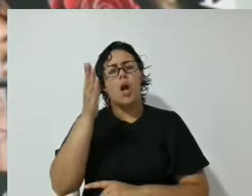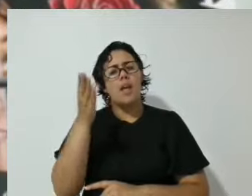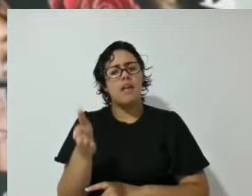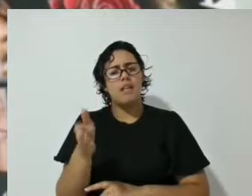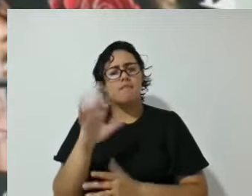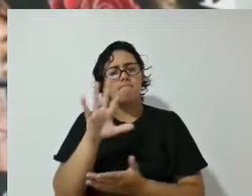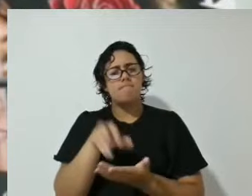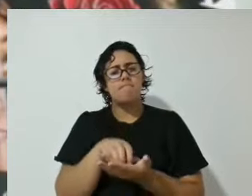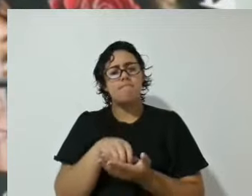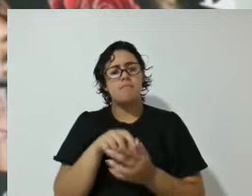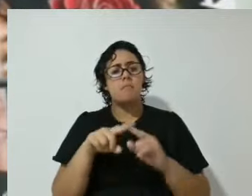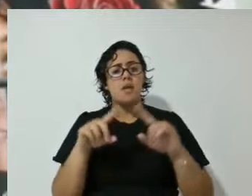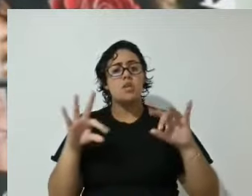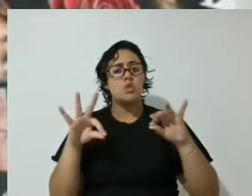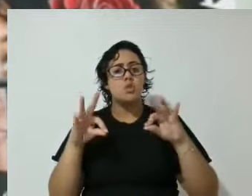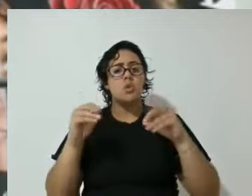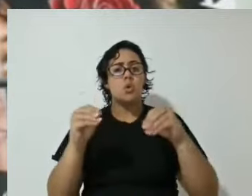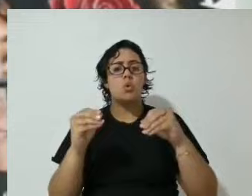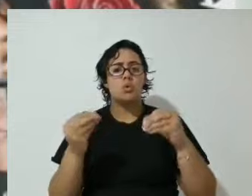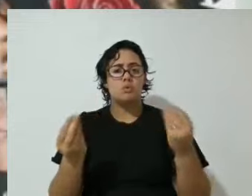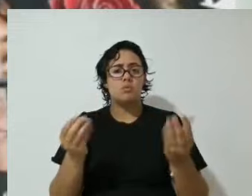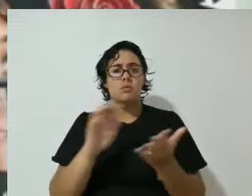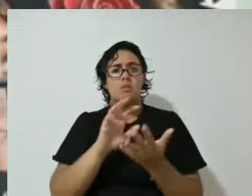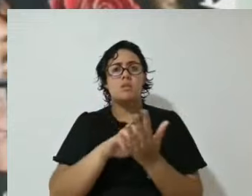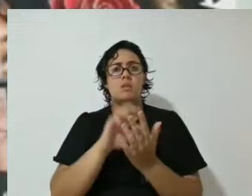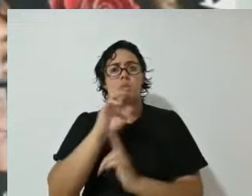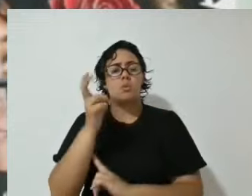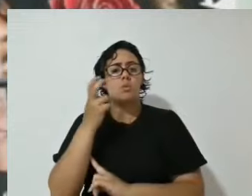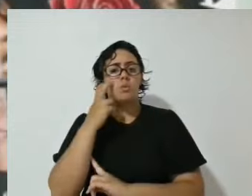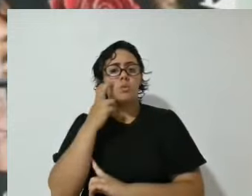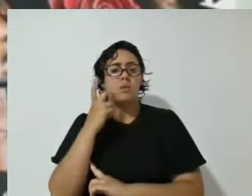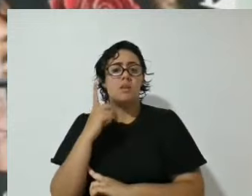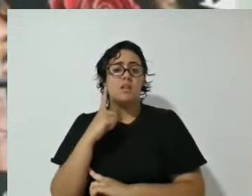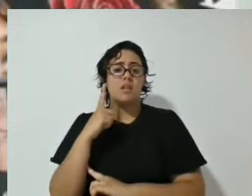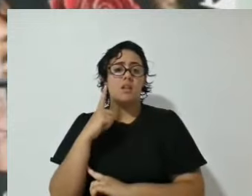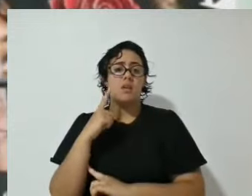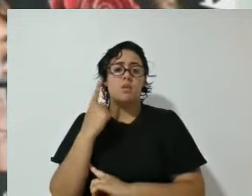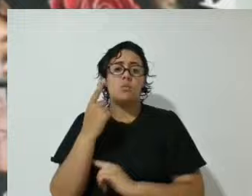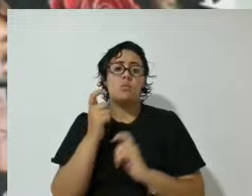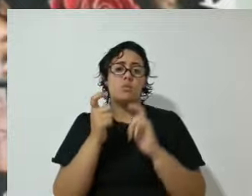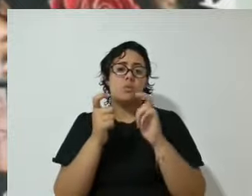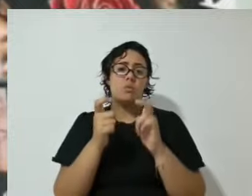centros, né? Centros de cultura descentralizados estivessem assim num lugar